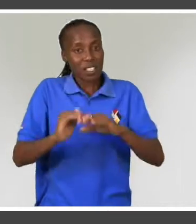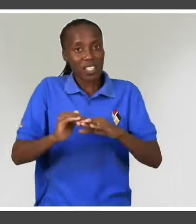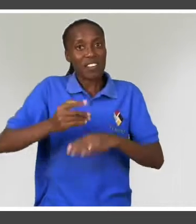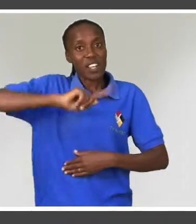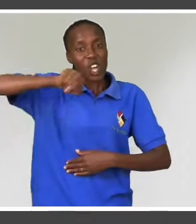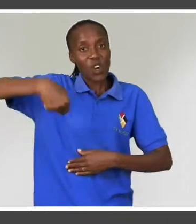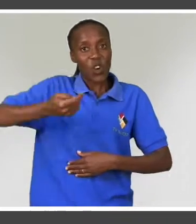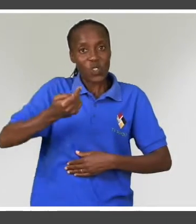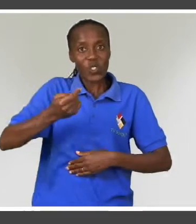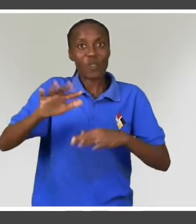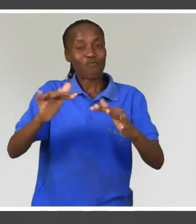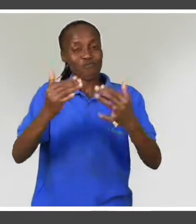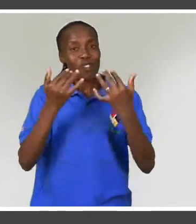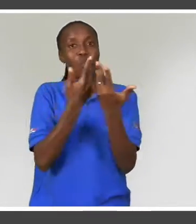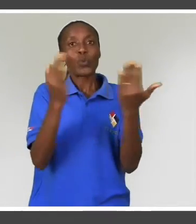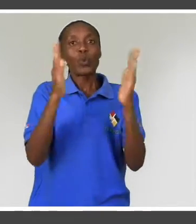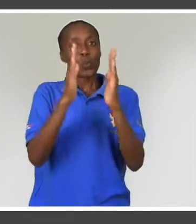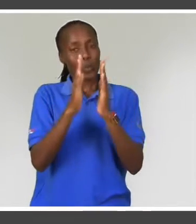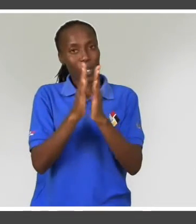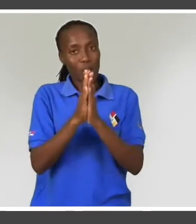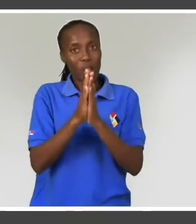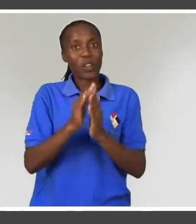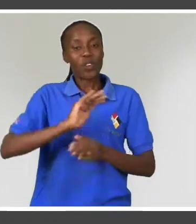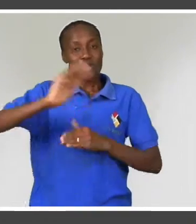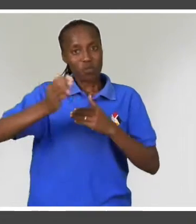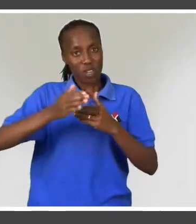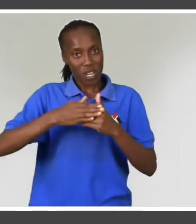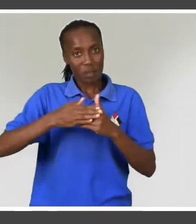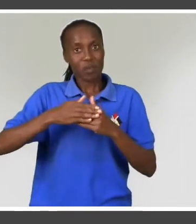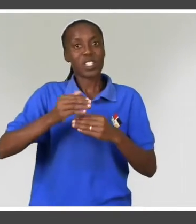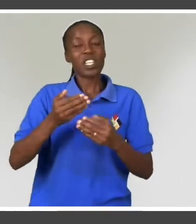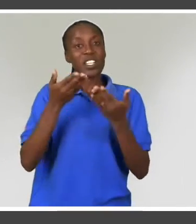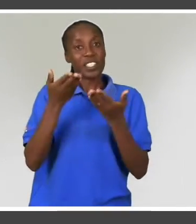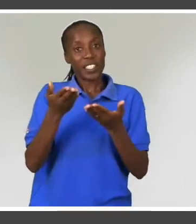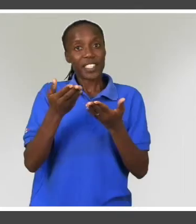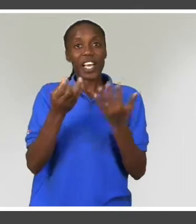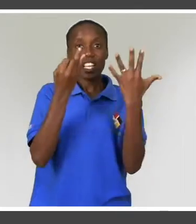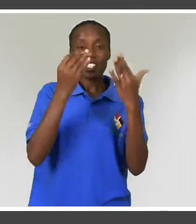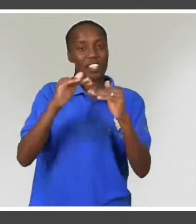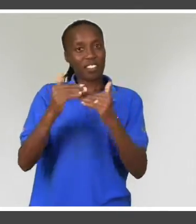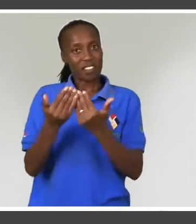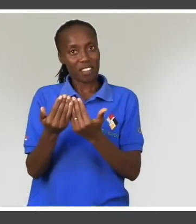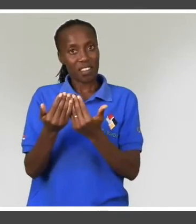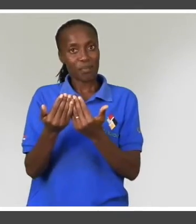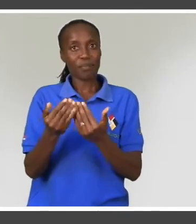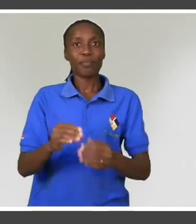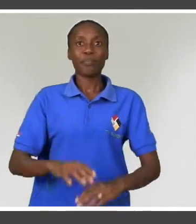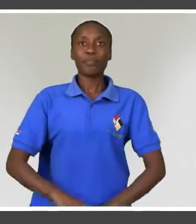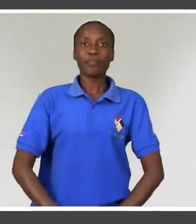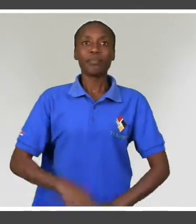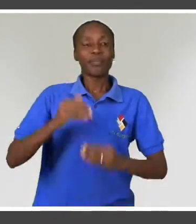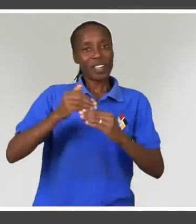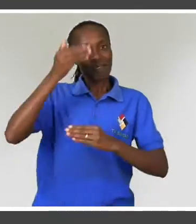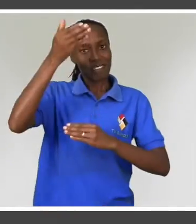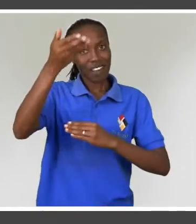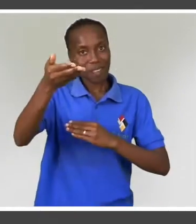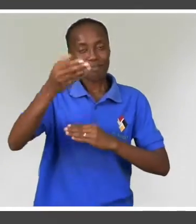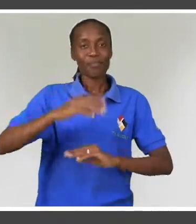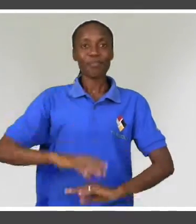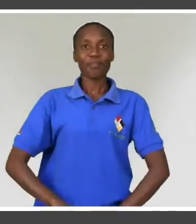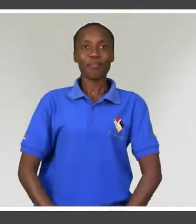para si, que esteve na nossa companhia. O nosso muito obrigado. Nós voltamos daqui a sete dias.